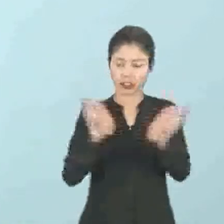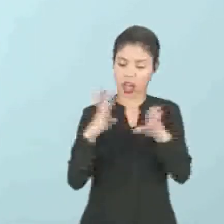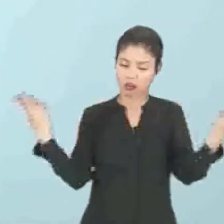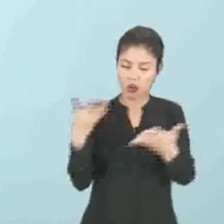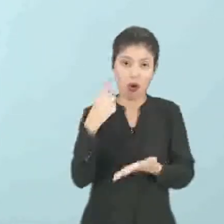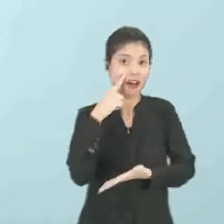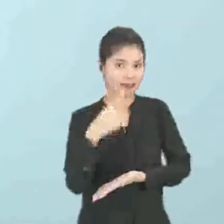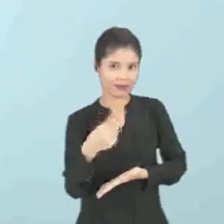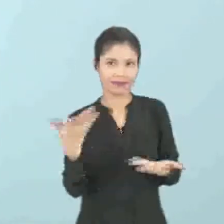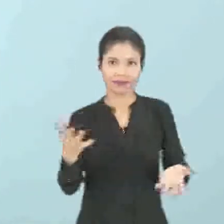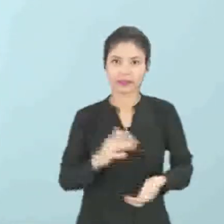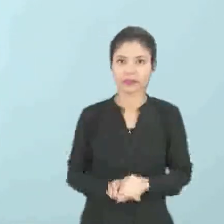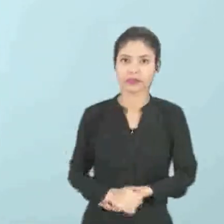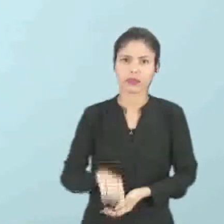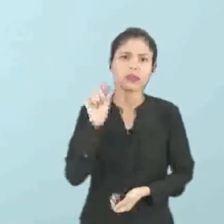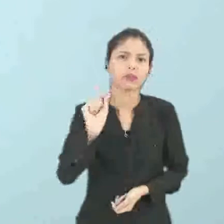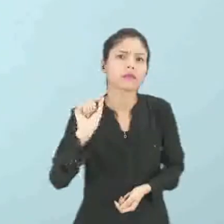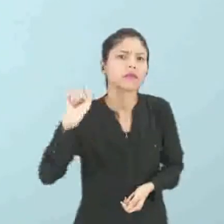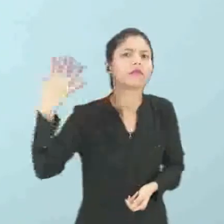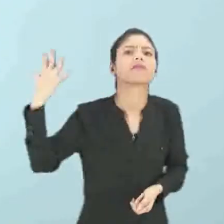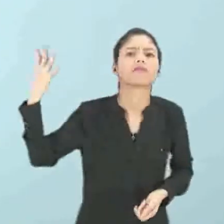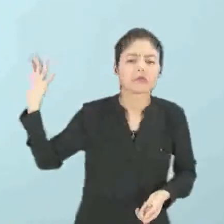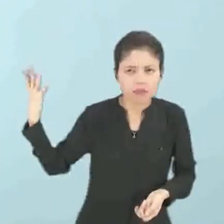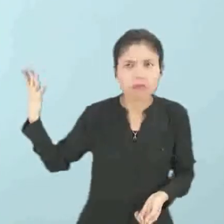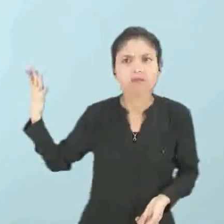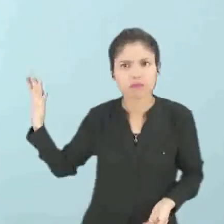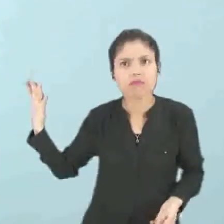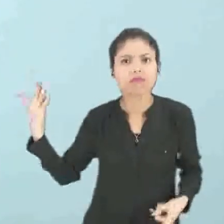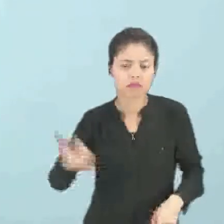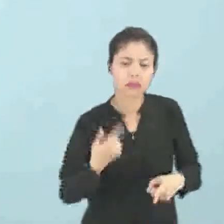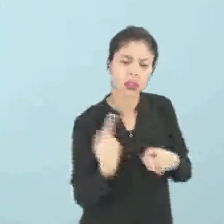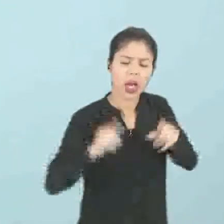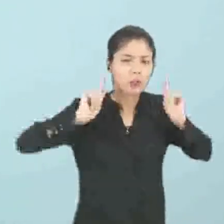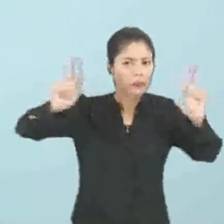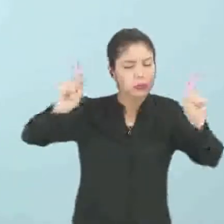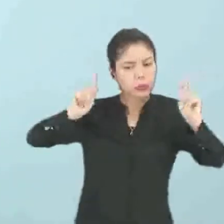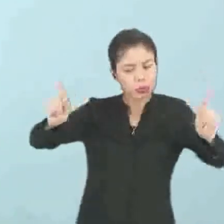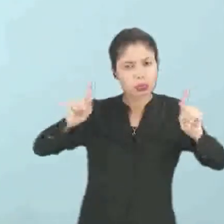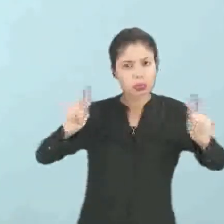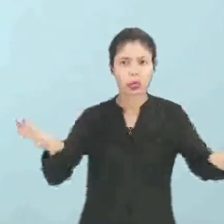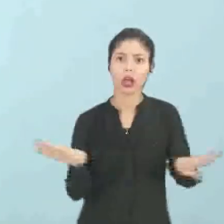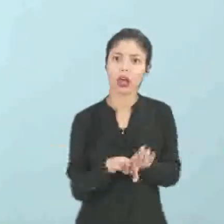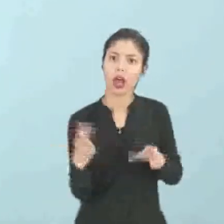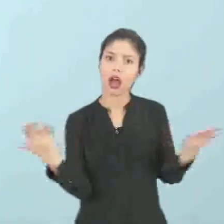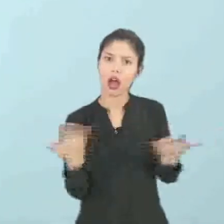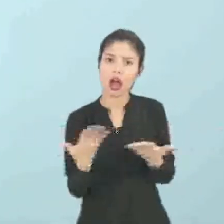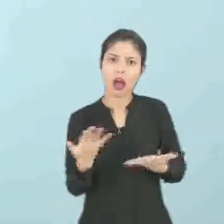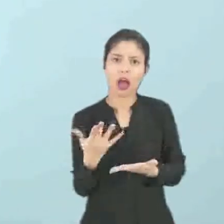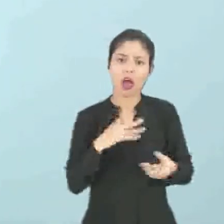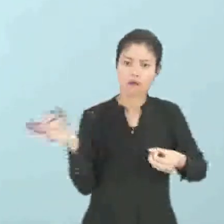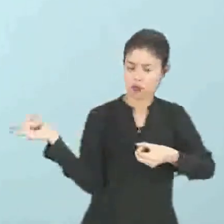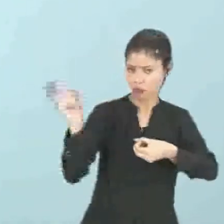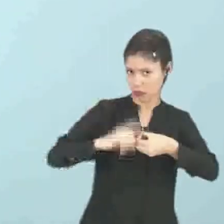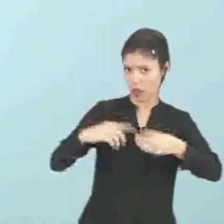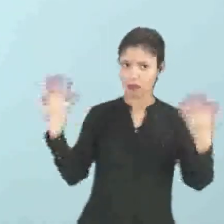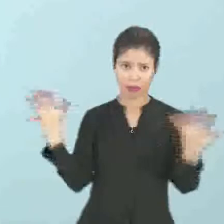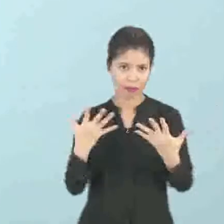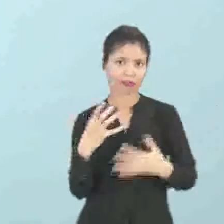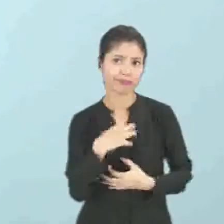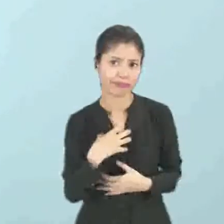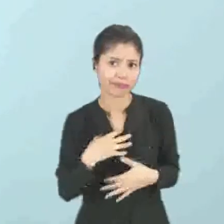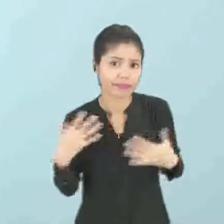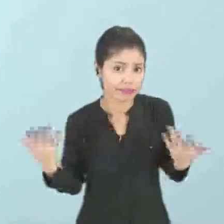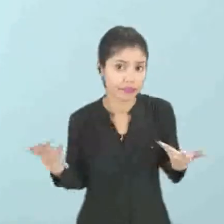agora. O que aconteceu, professor, para esses protestos ter sido ter sido voltados nesse momento?